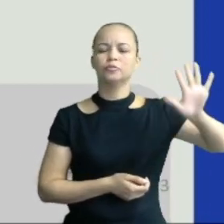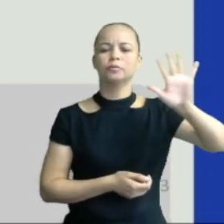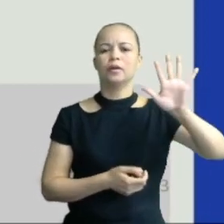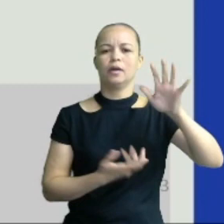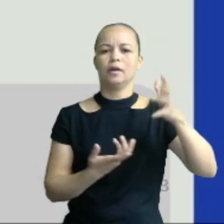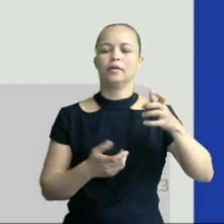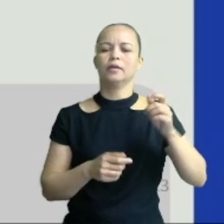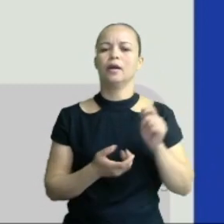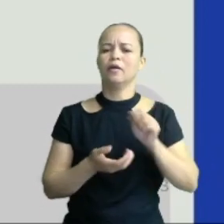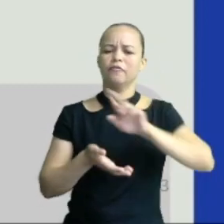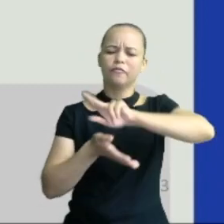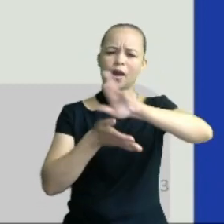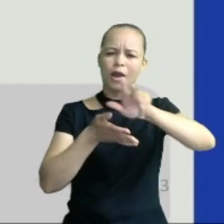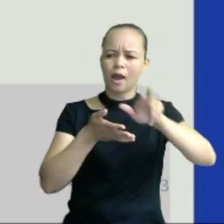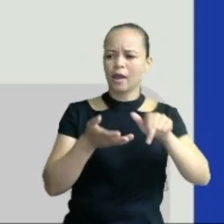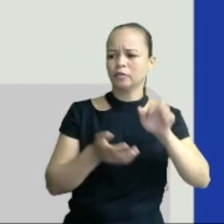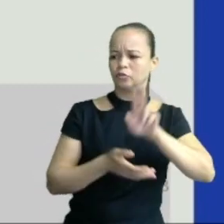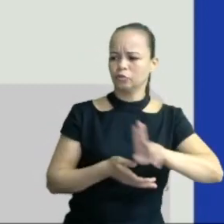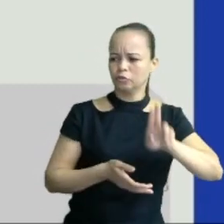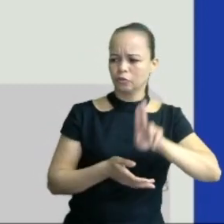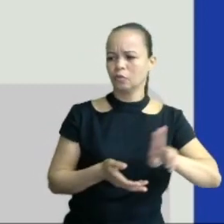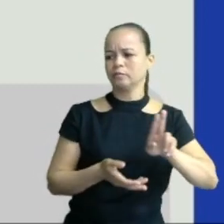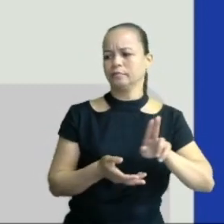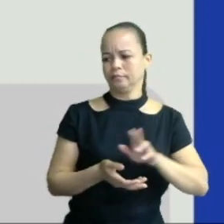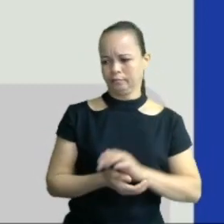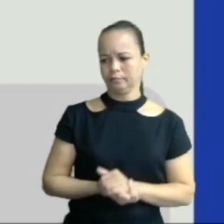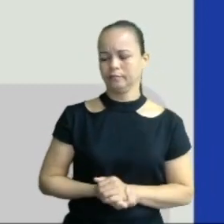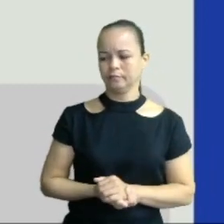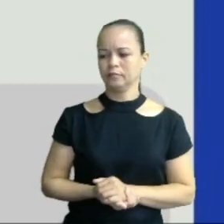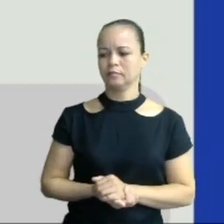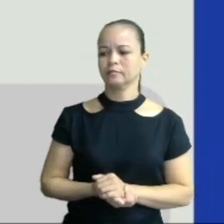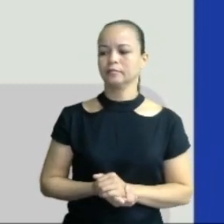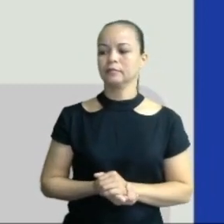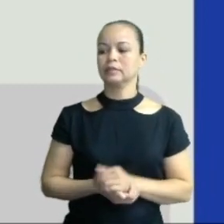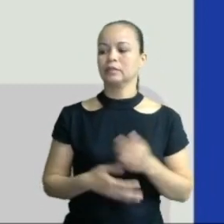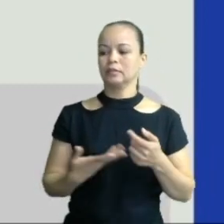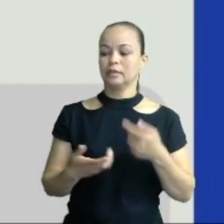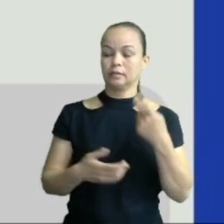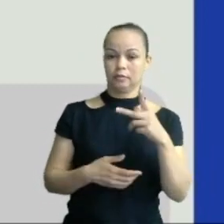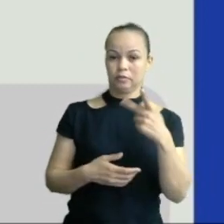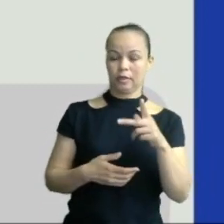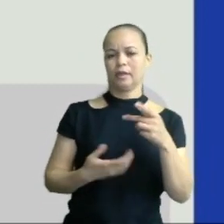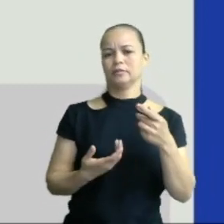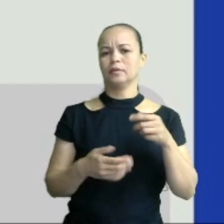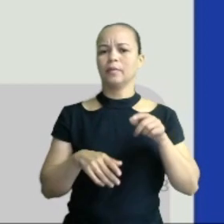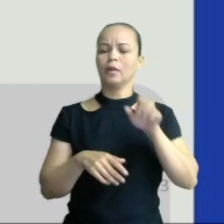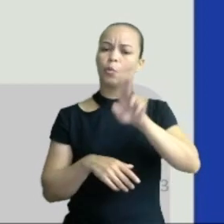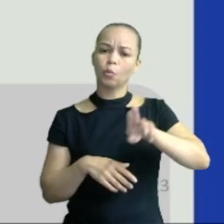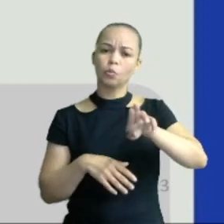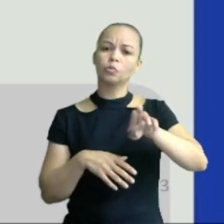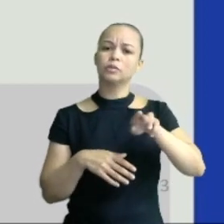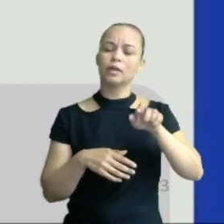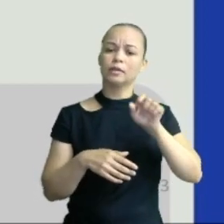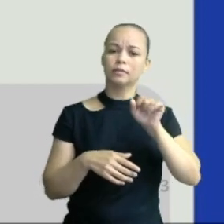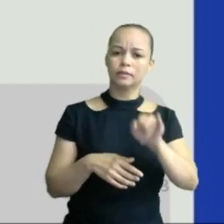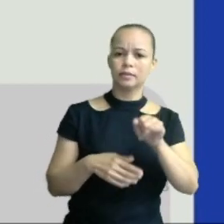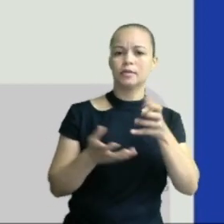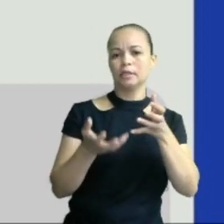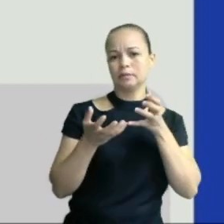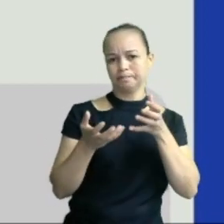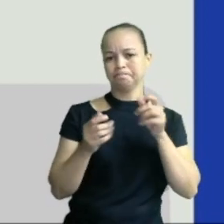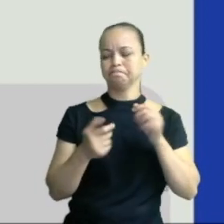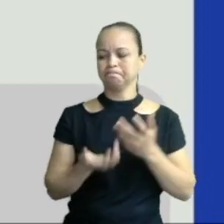Holanda, Escócia e Flandres. Nesses casos também é facultativo. Na